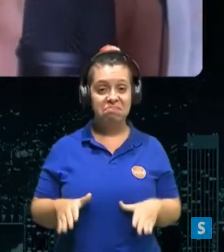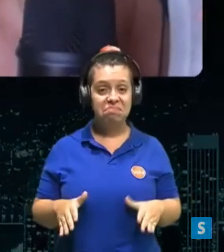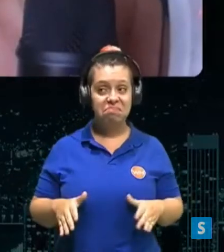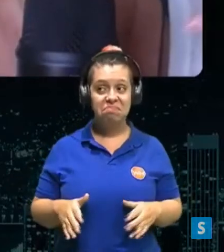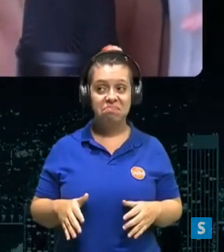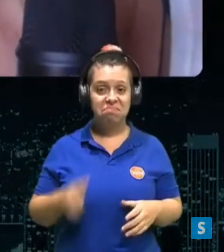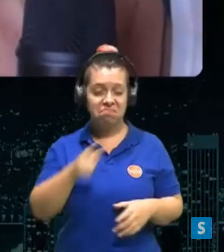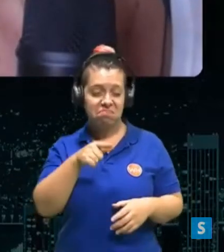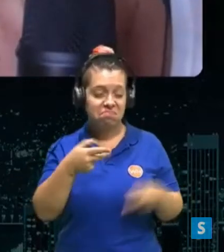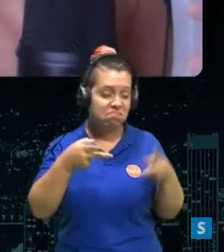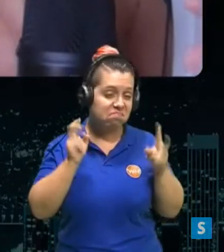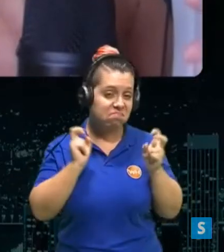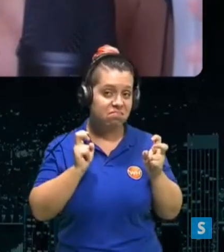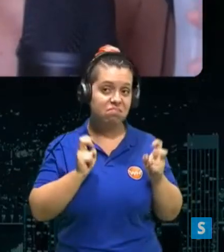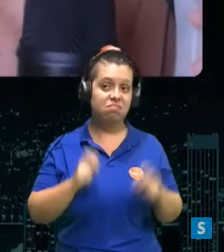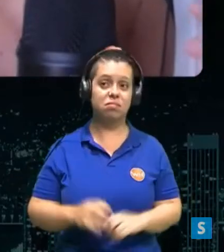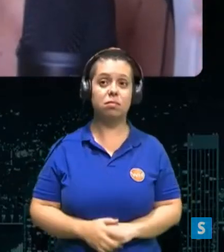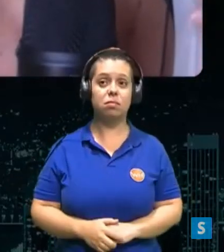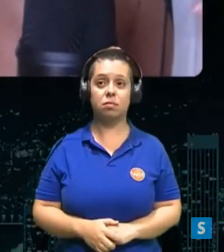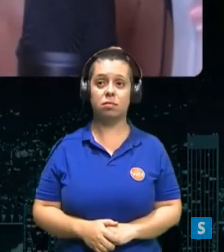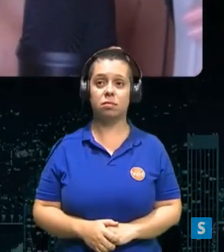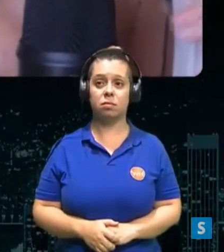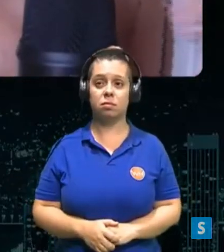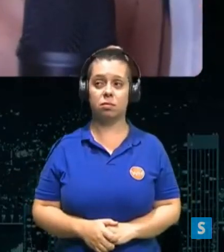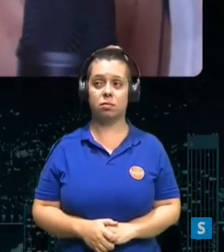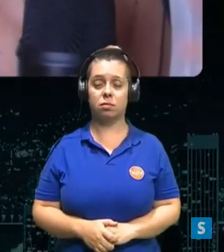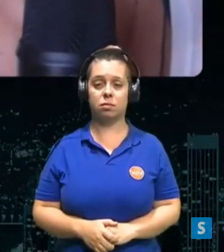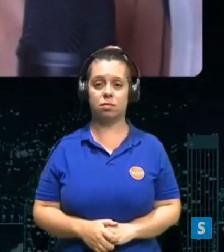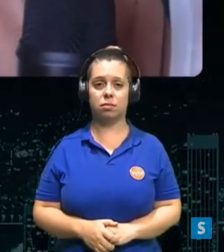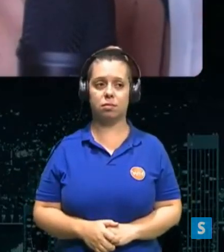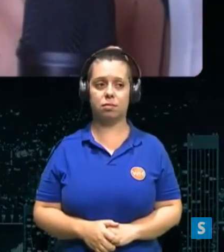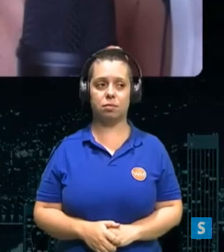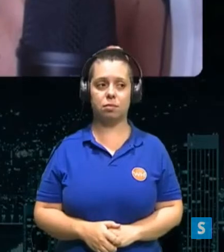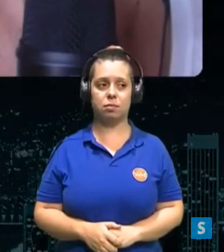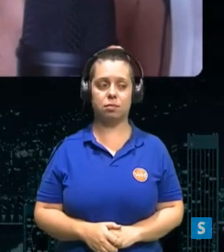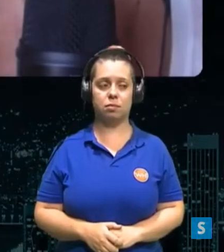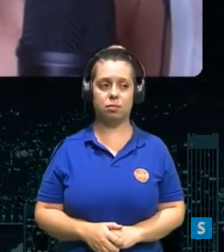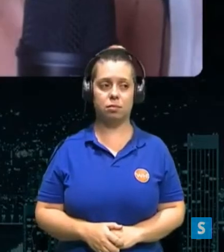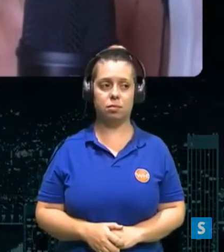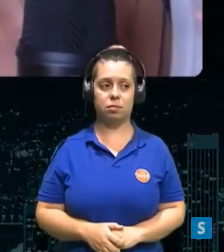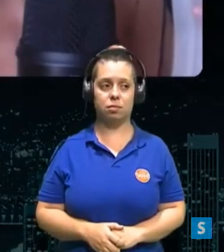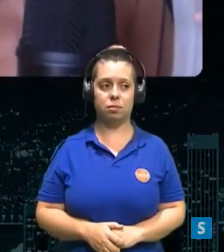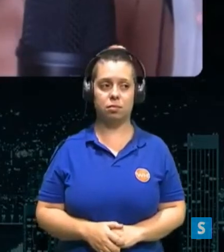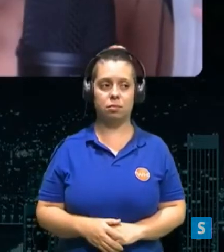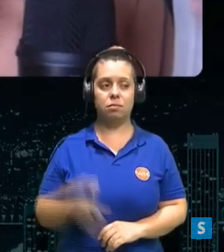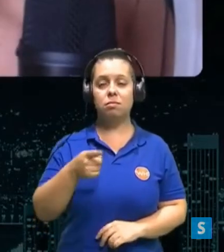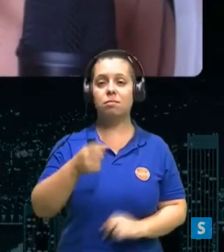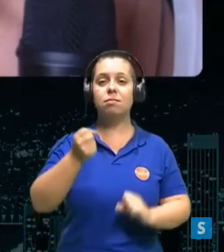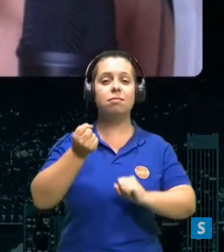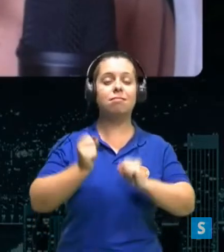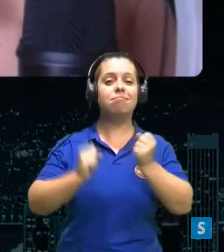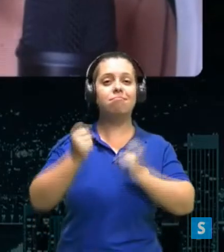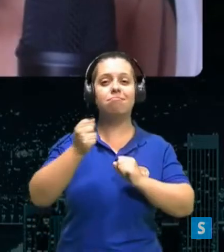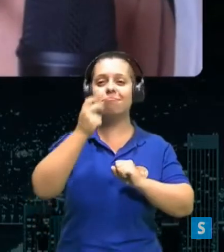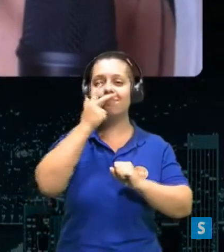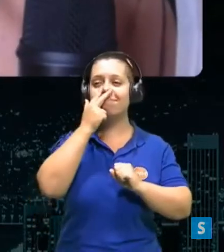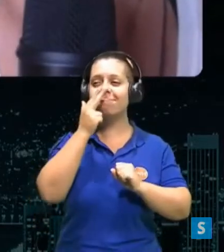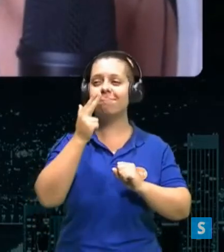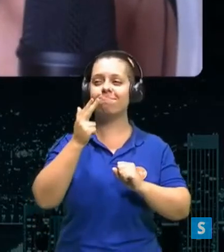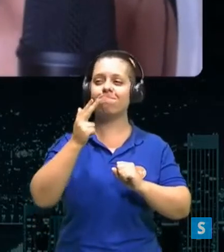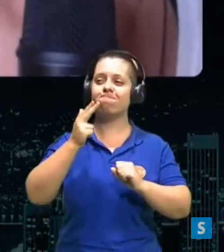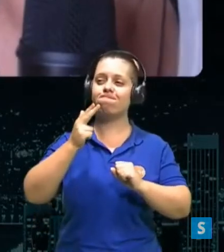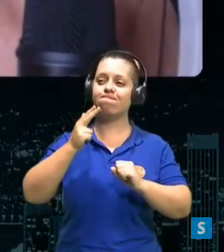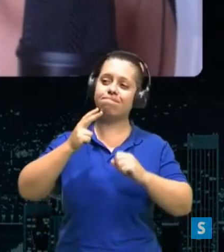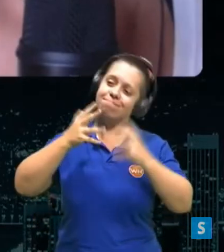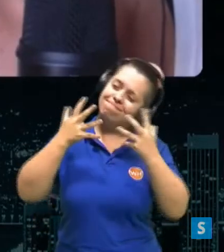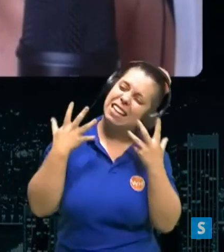empresas a sabe abraçaram a tecnologia esses fundadores com que vocês